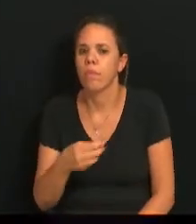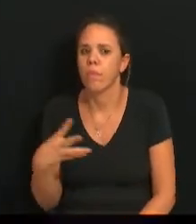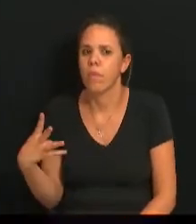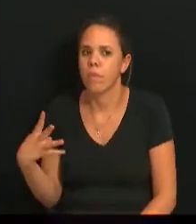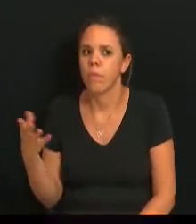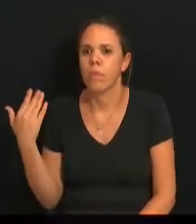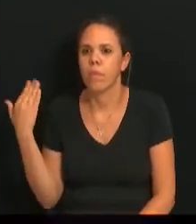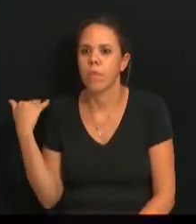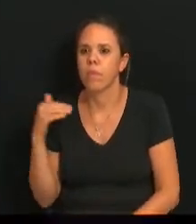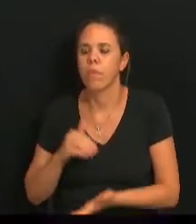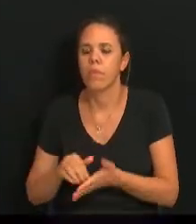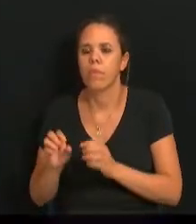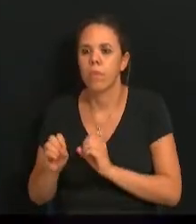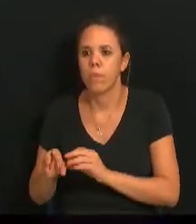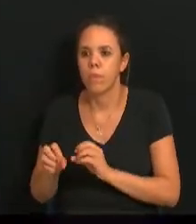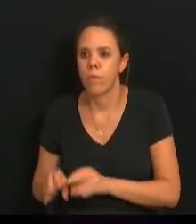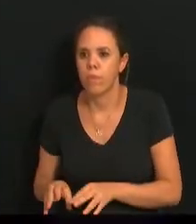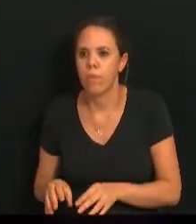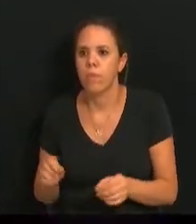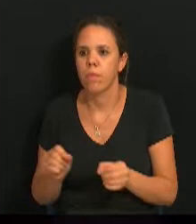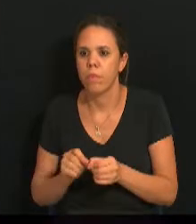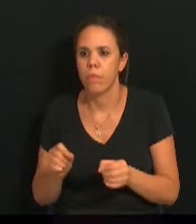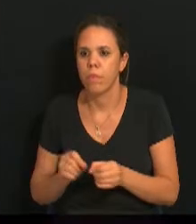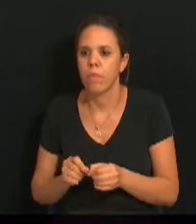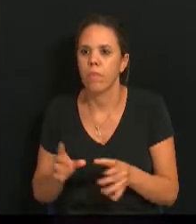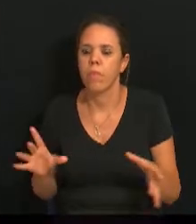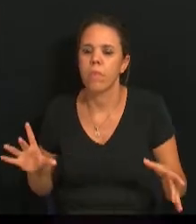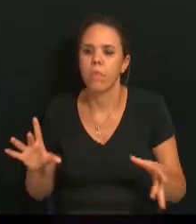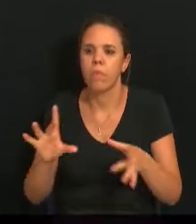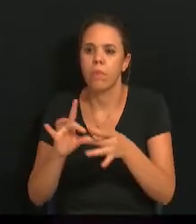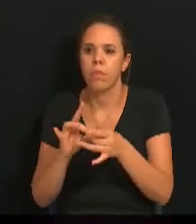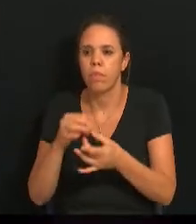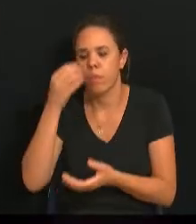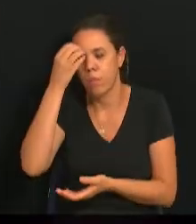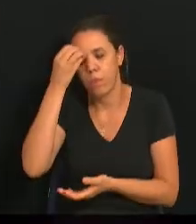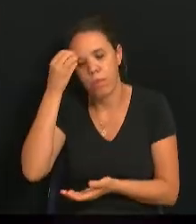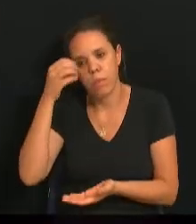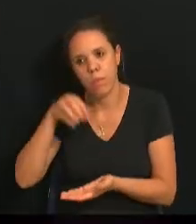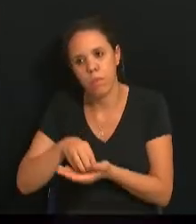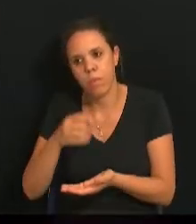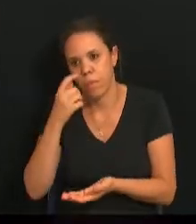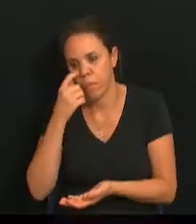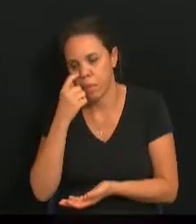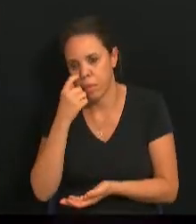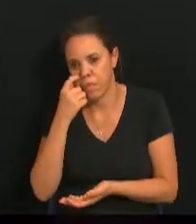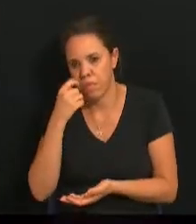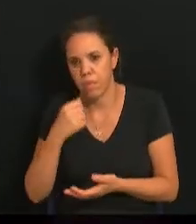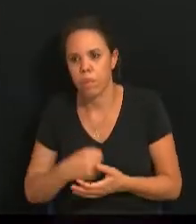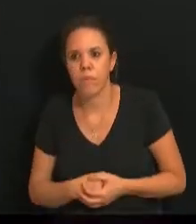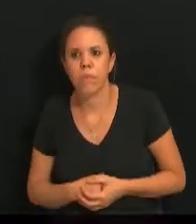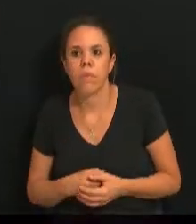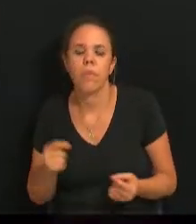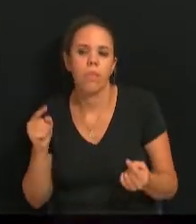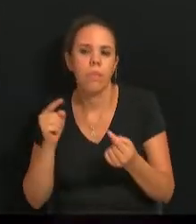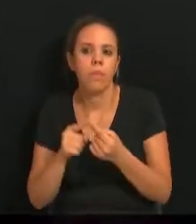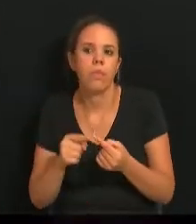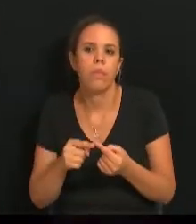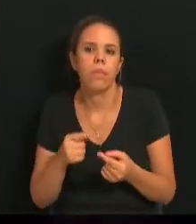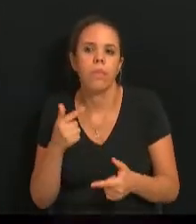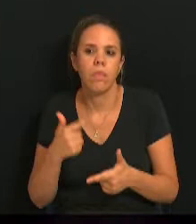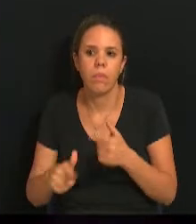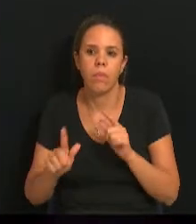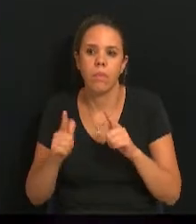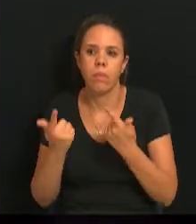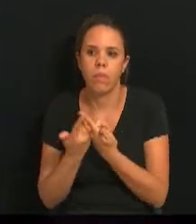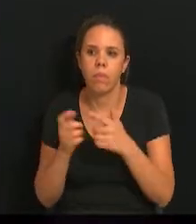a Secretaria de Educação faz um convênio com a Fundação, com a Comunitas e a Falcone, com o intuito de dar um choque de gestão